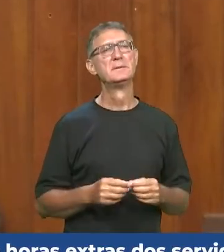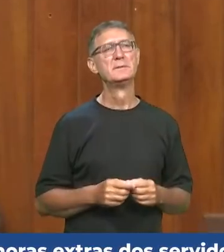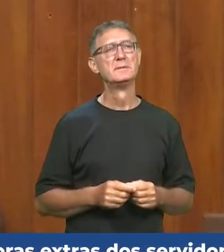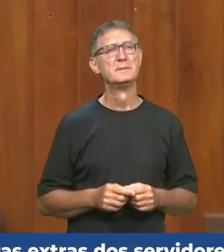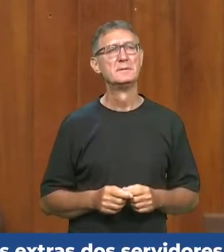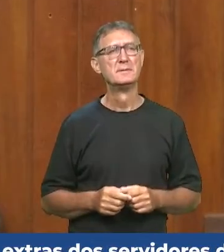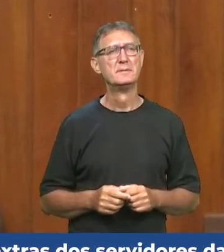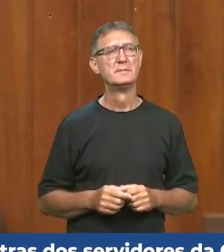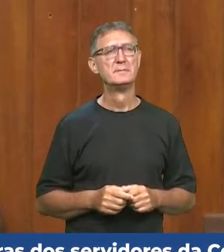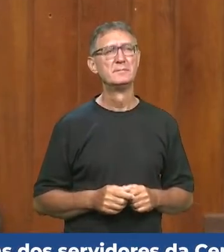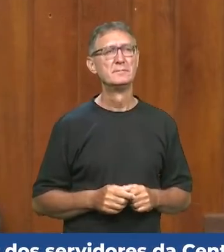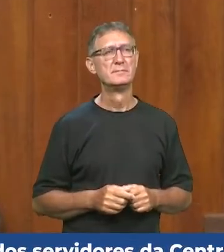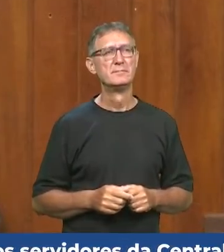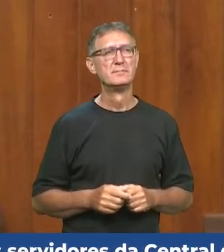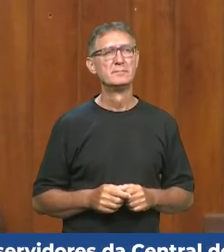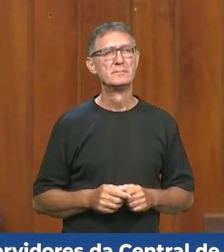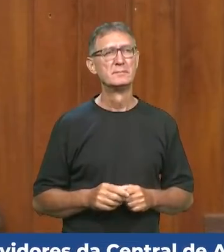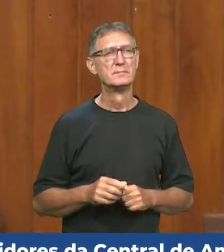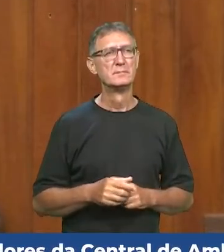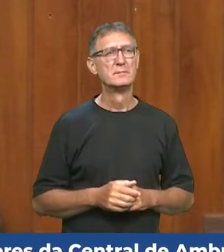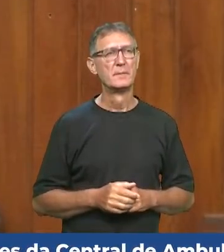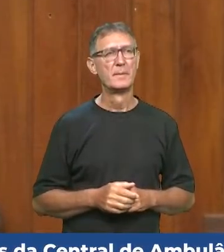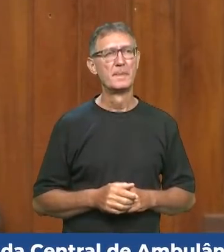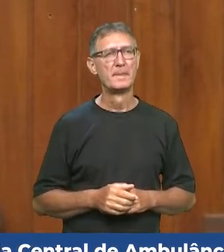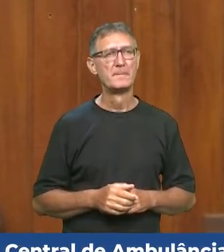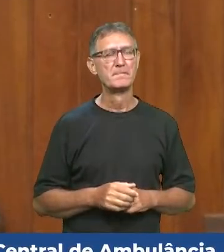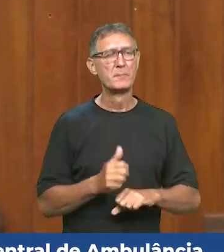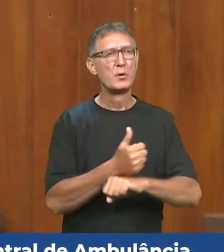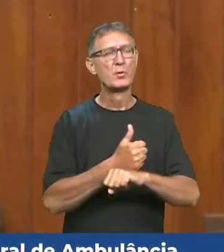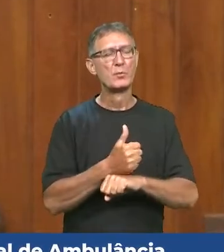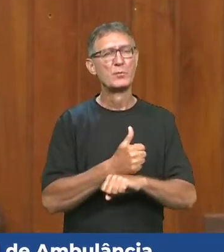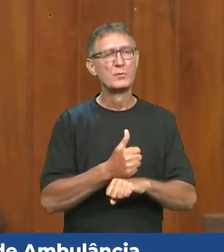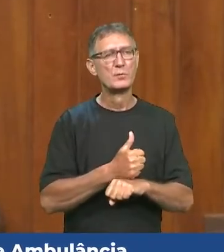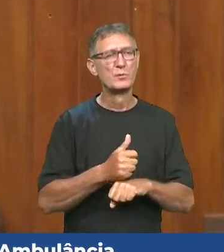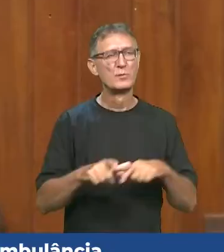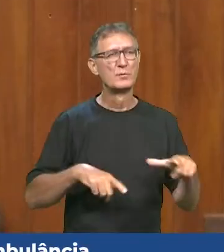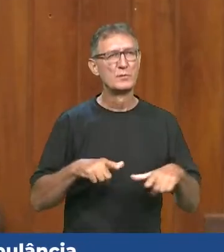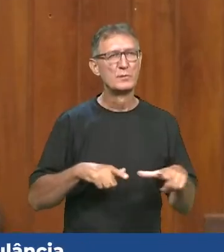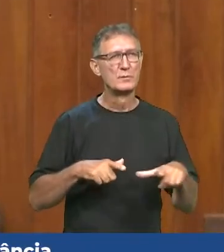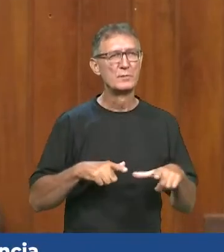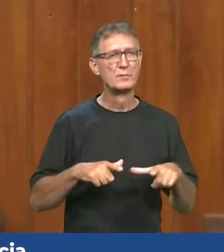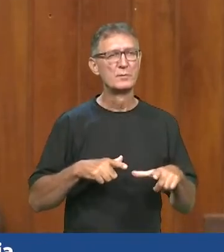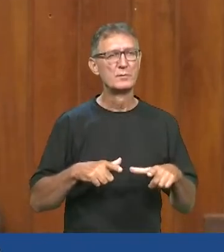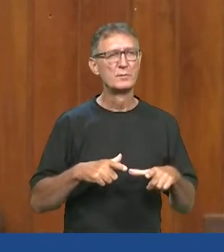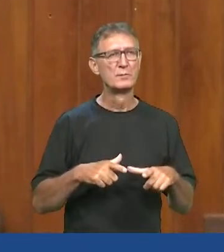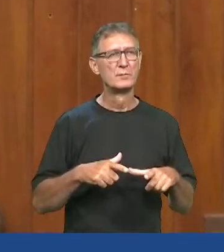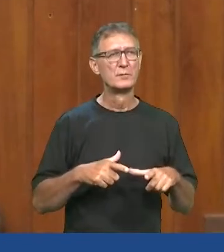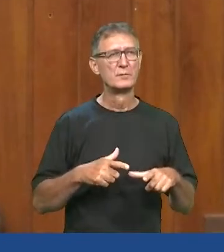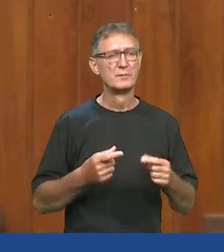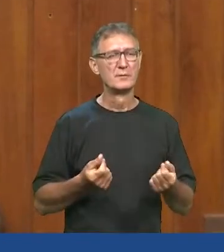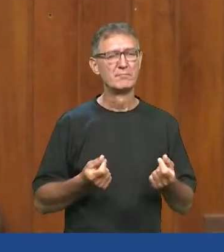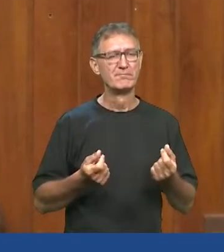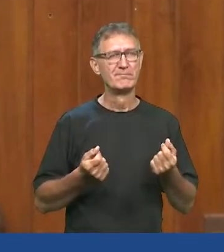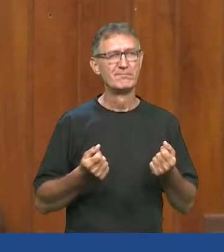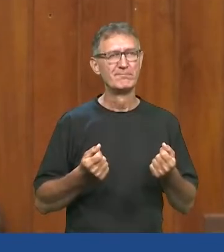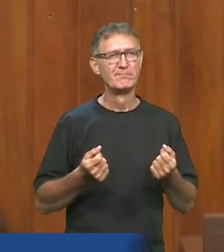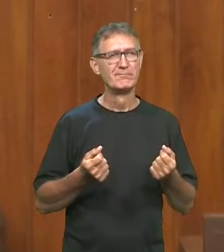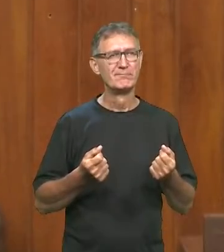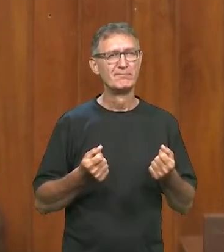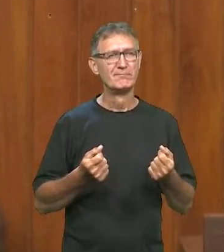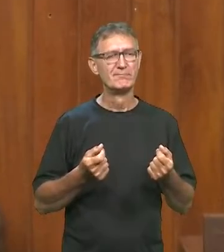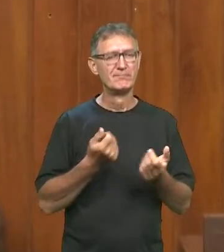eles... Vereador Feff, o que que esses servidores tiveram como reconhecimento da administração? O